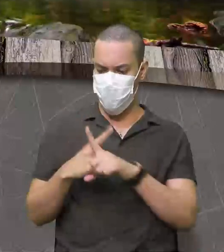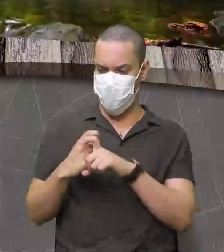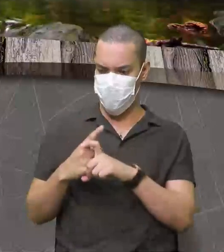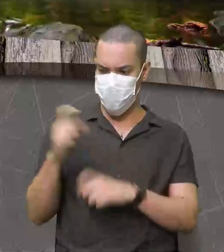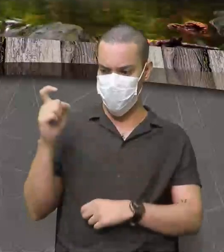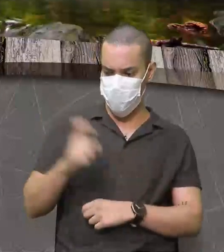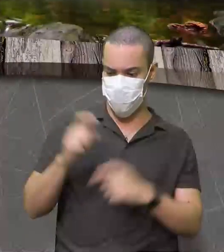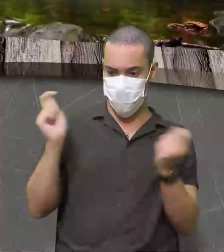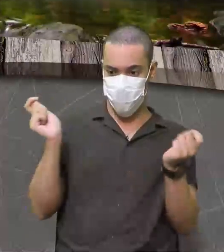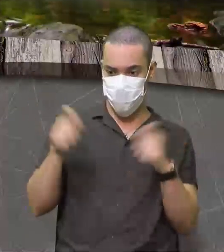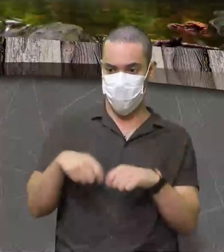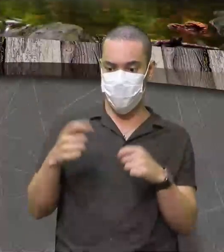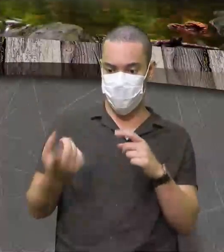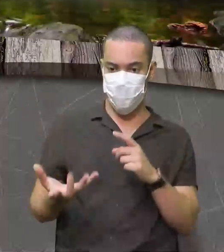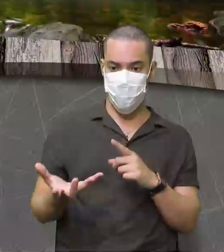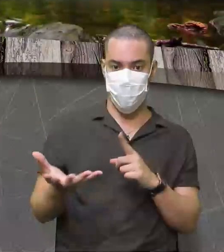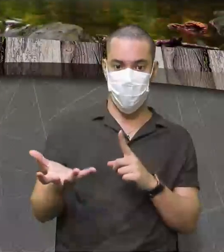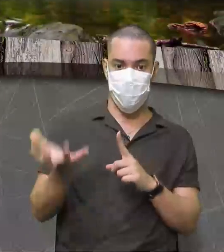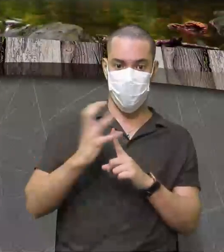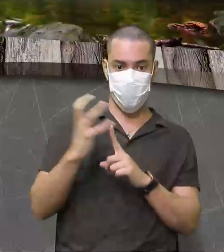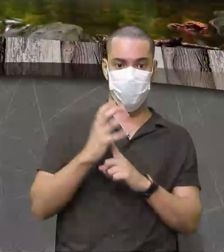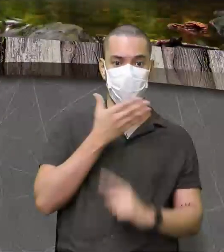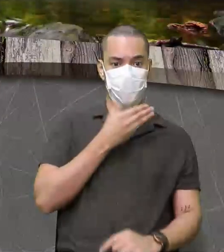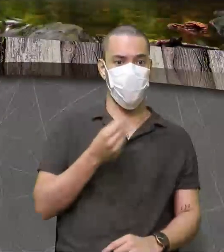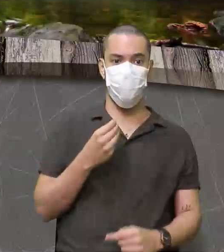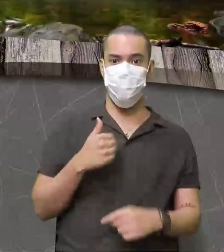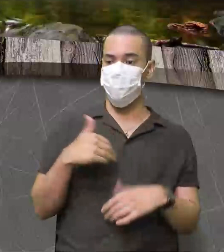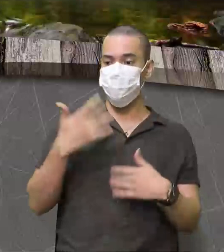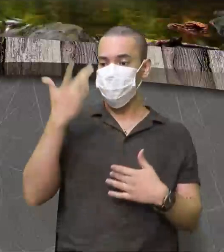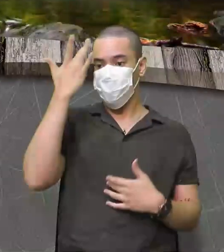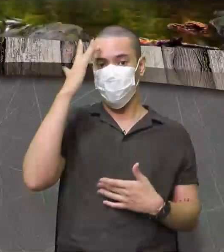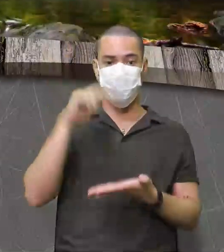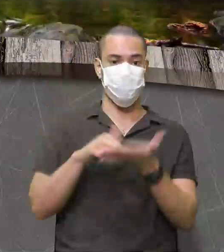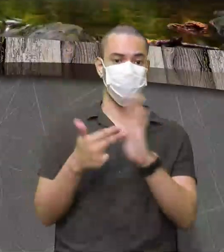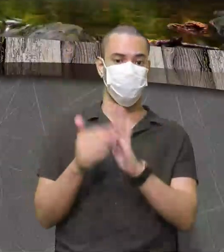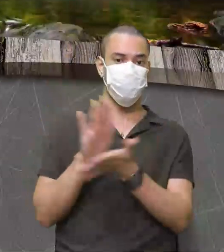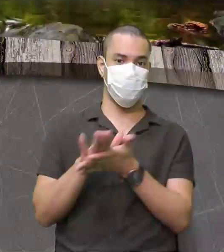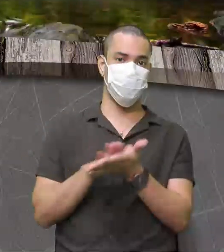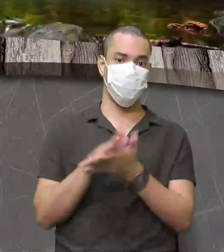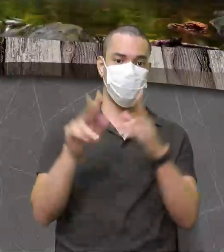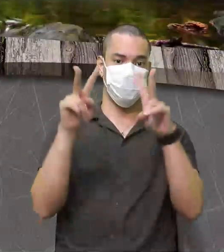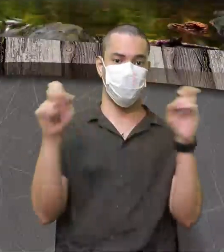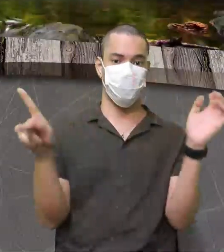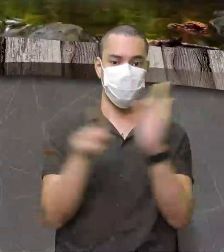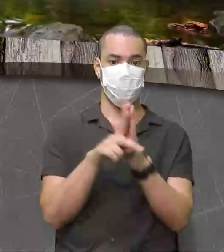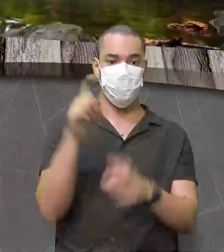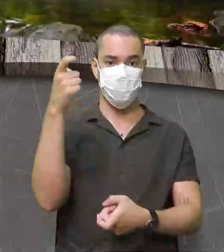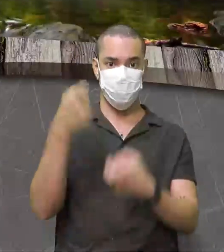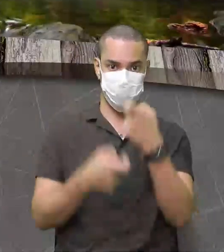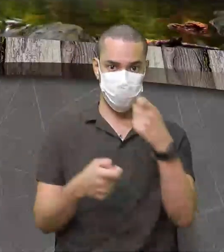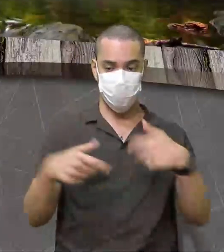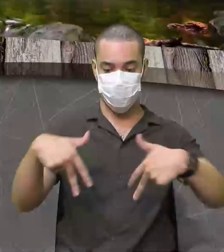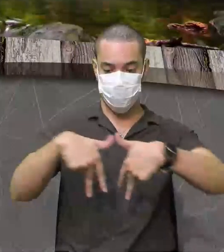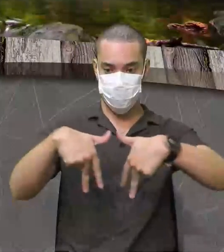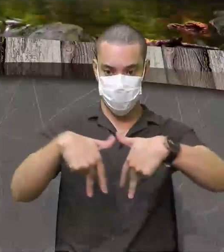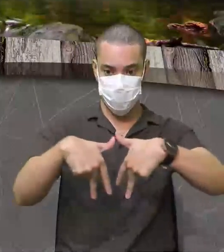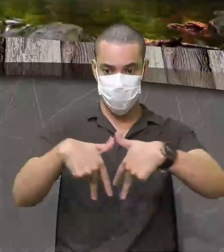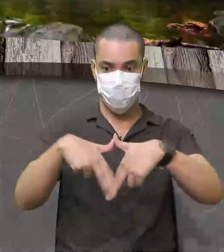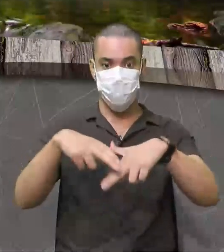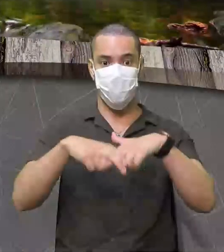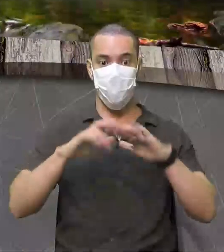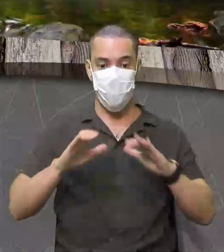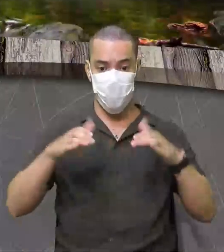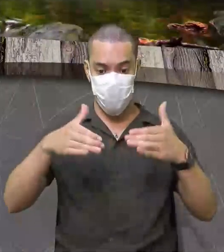consiga afetar um homem, que não tem nada a ver em termos de sexo, né? Entendeu? Então não confunda, restrita ao sexo, só em